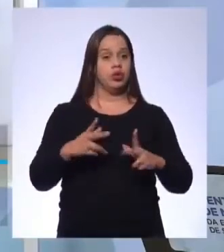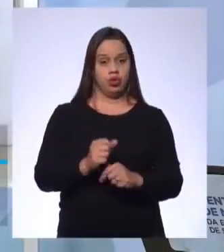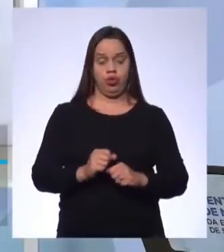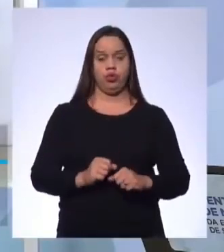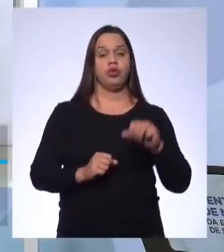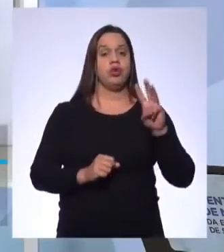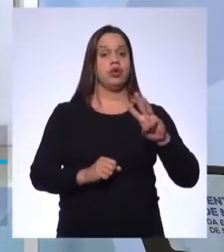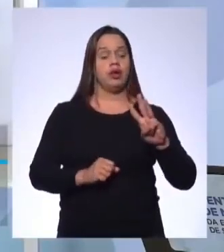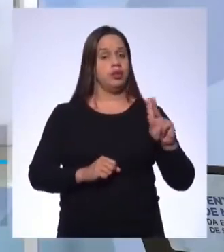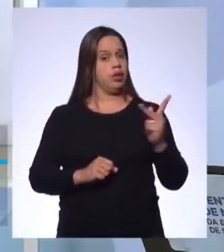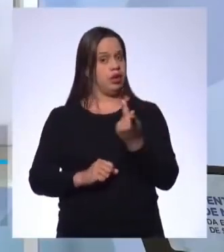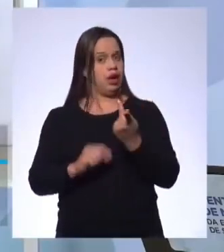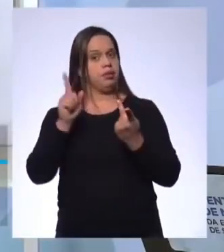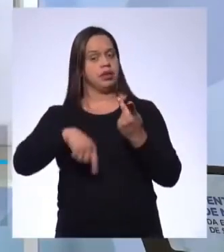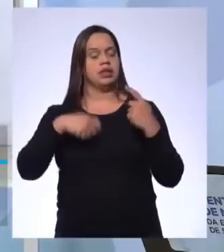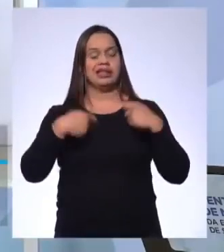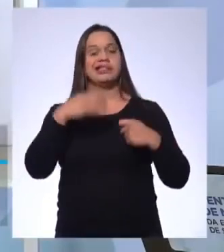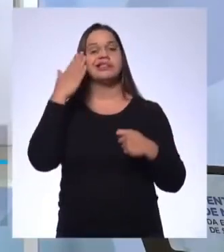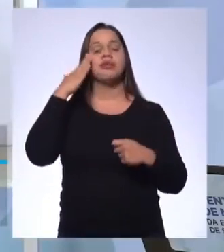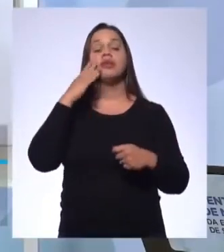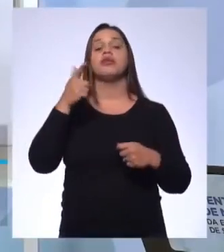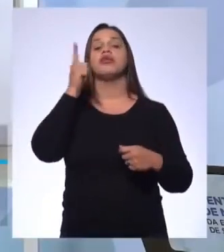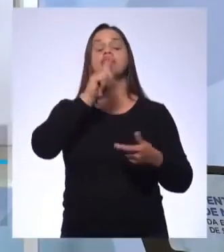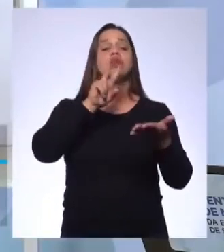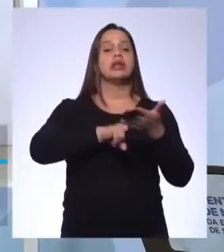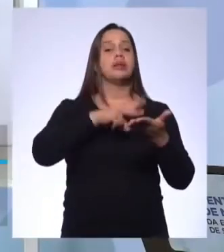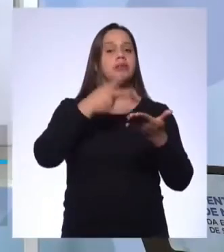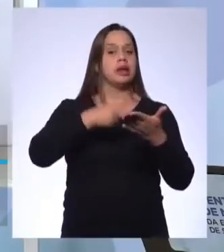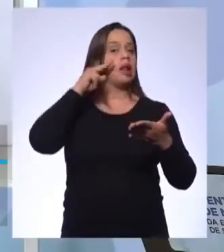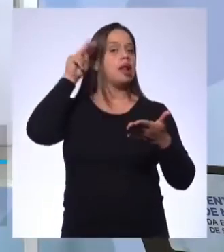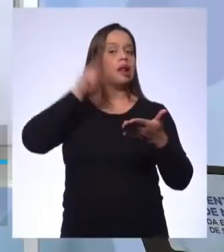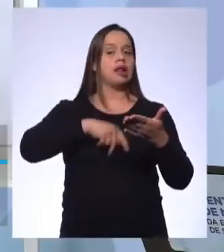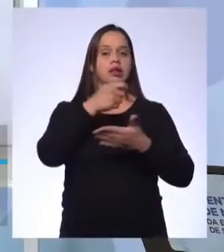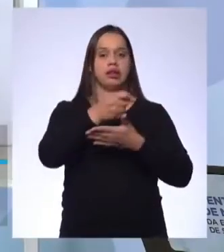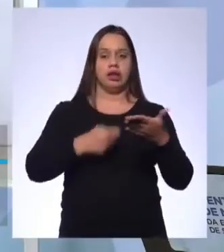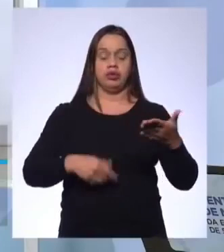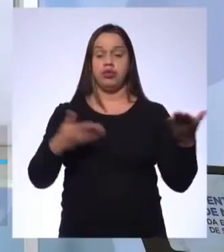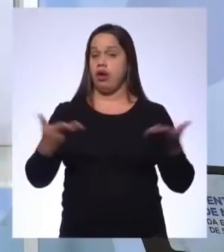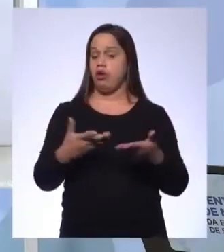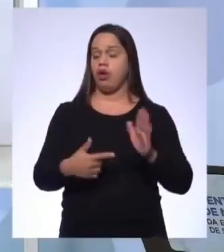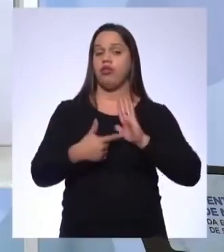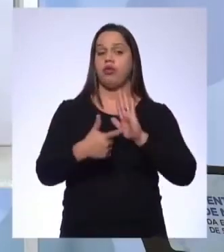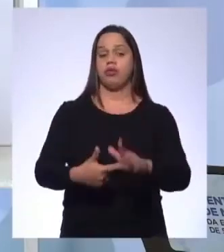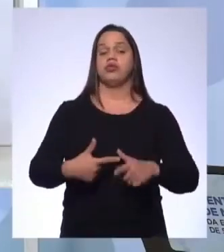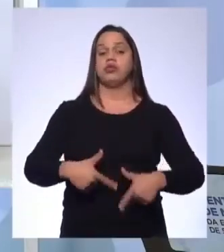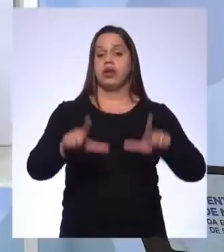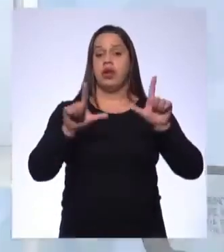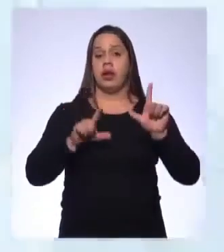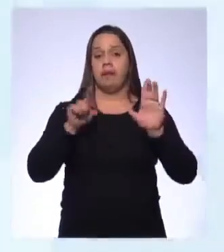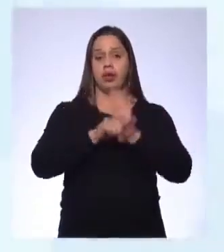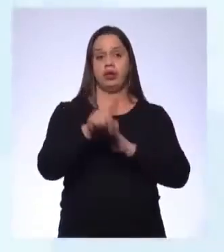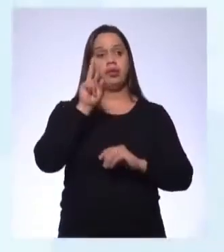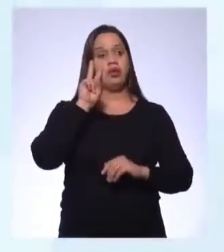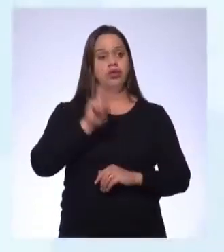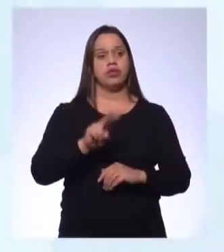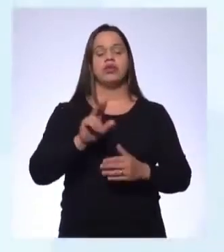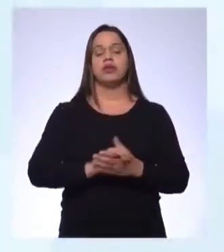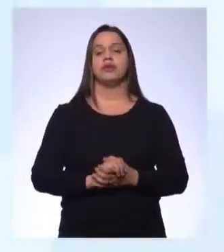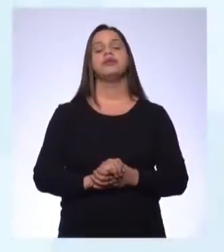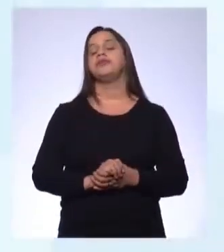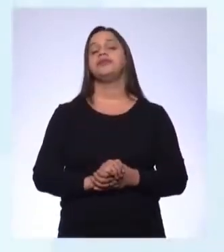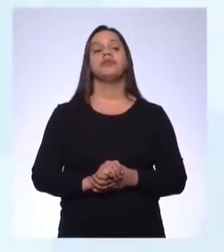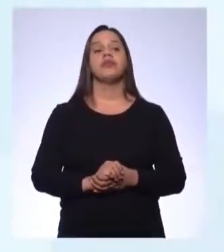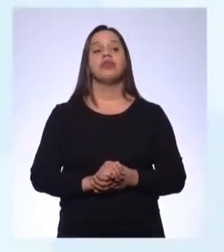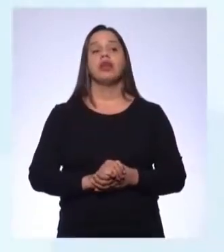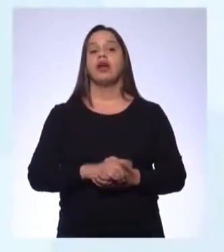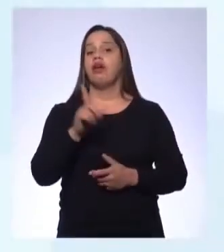e tem que memorizar, tá certo? Então, nós vamos ali colocar as perguntas que estão ali na tela para vocês. Então, você vai fazer